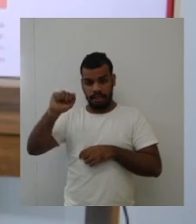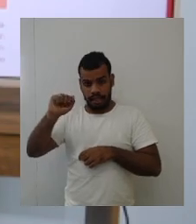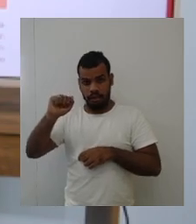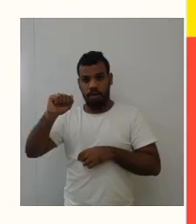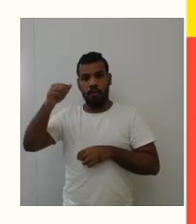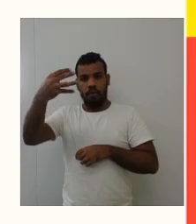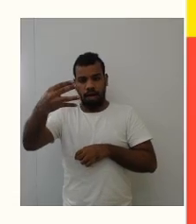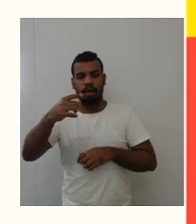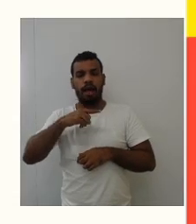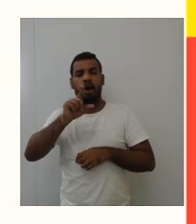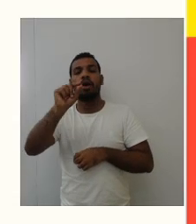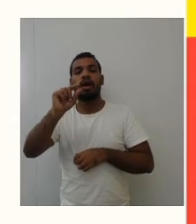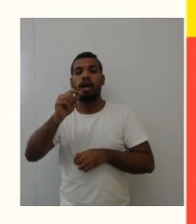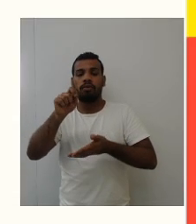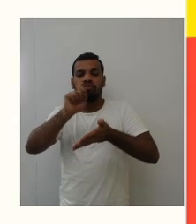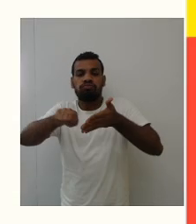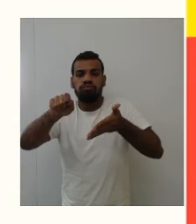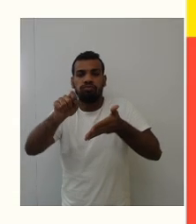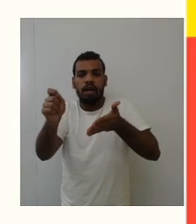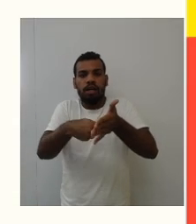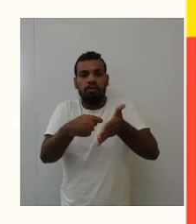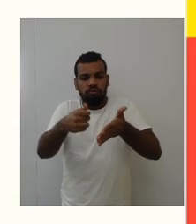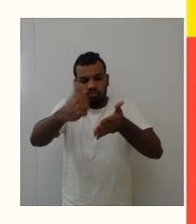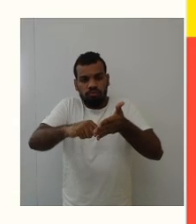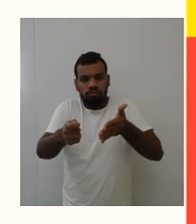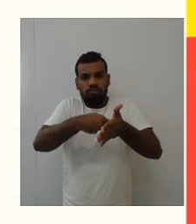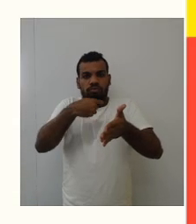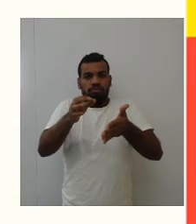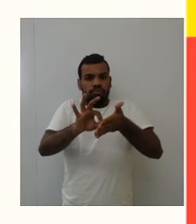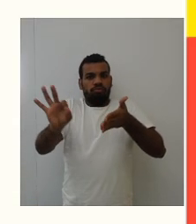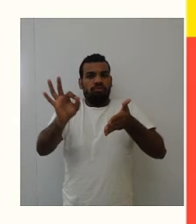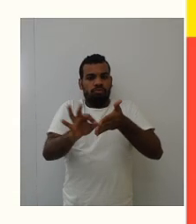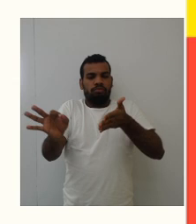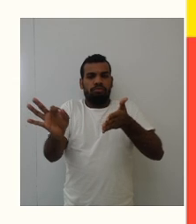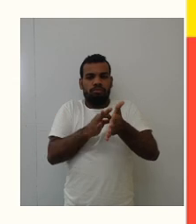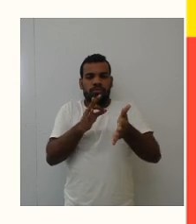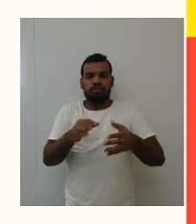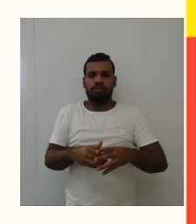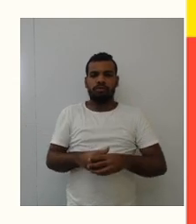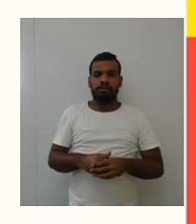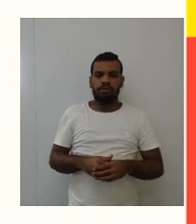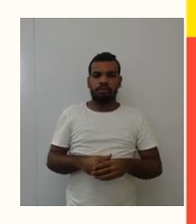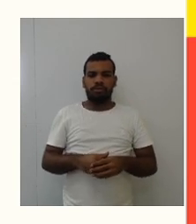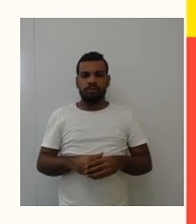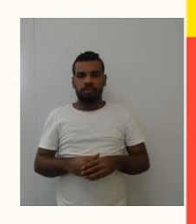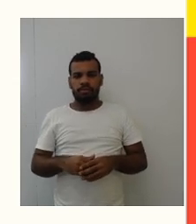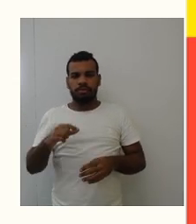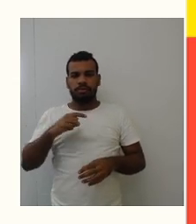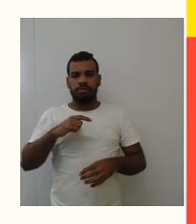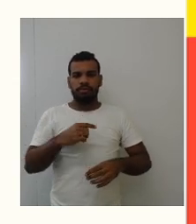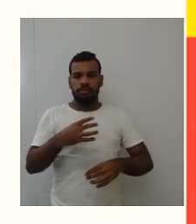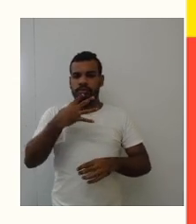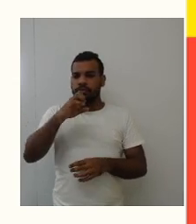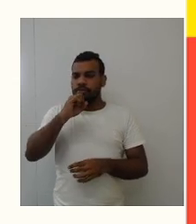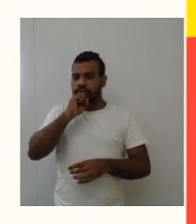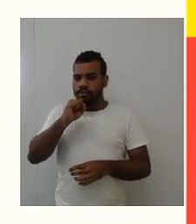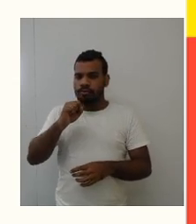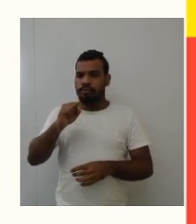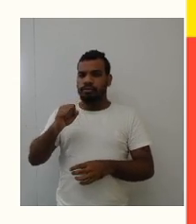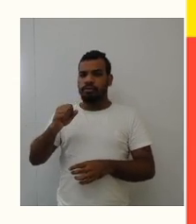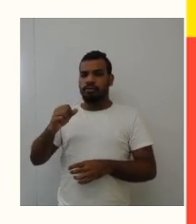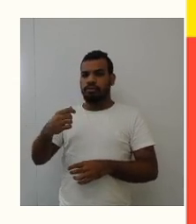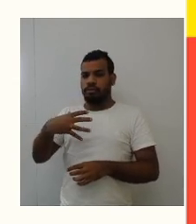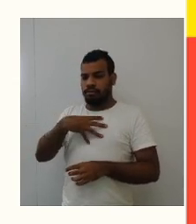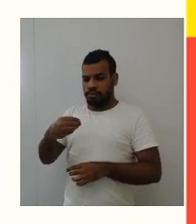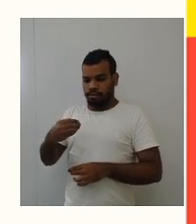E aí, preste atenção nesse exemplo. A relação entre pais e filhos melhoraria se os pais dessem mais importância